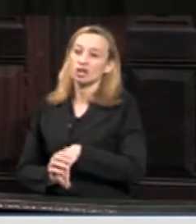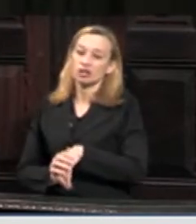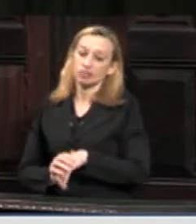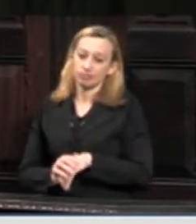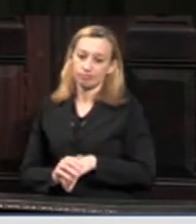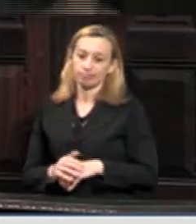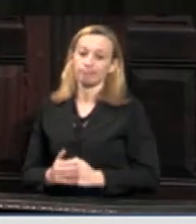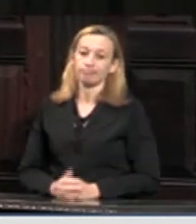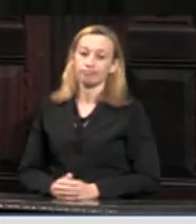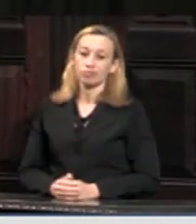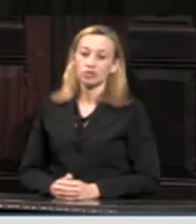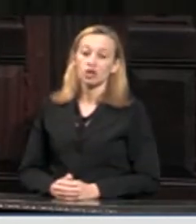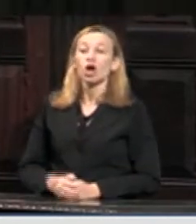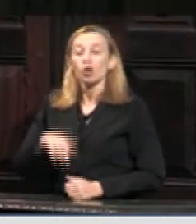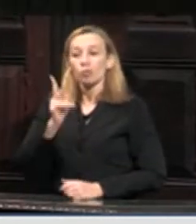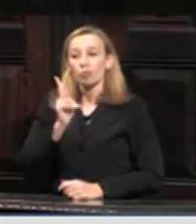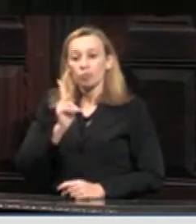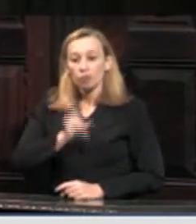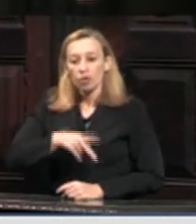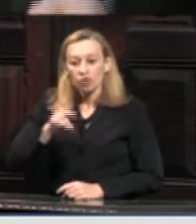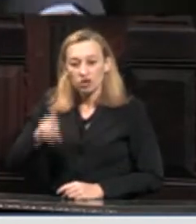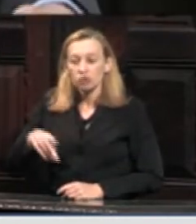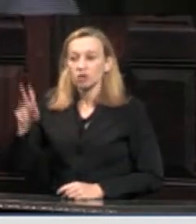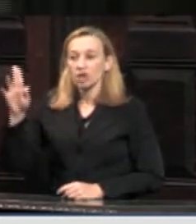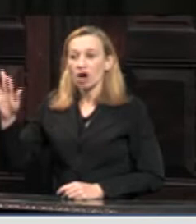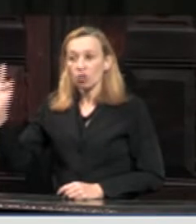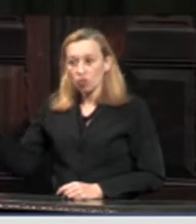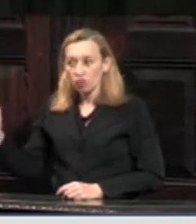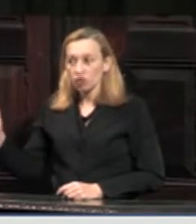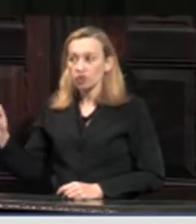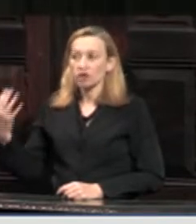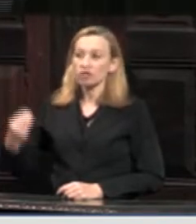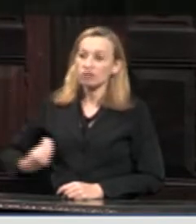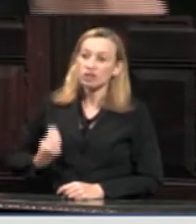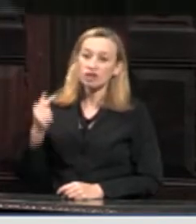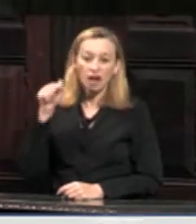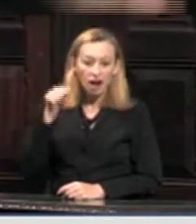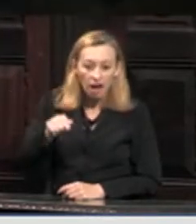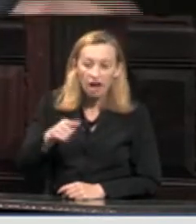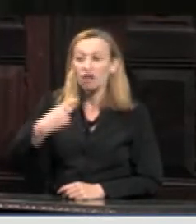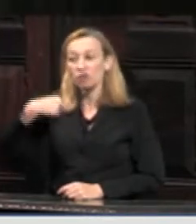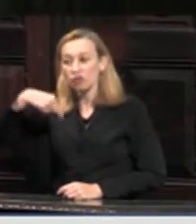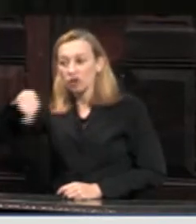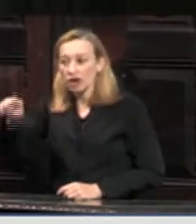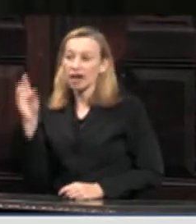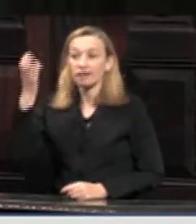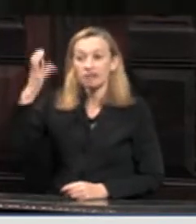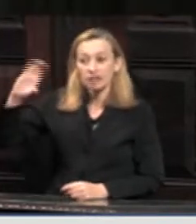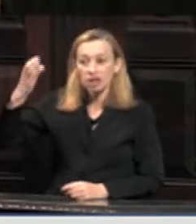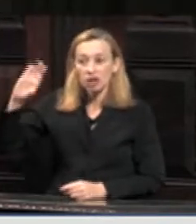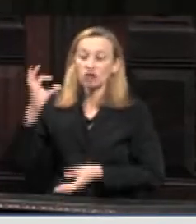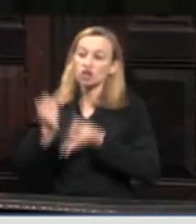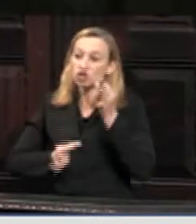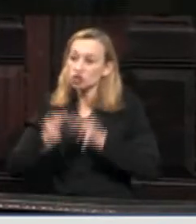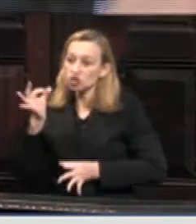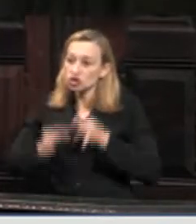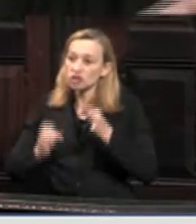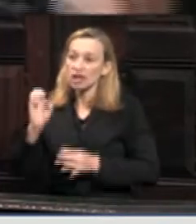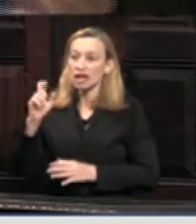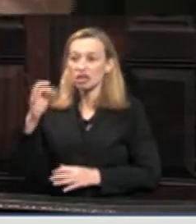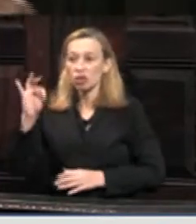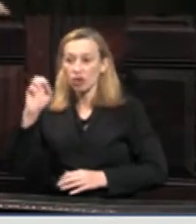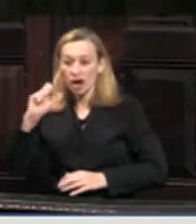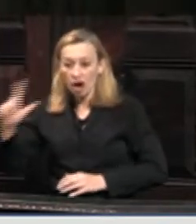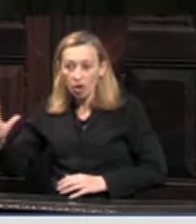acadêmica. Professores e alunos estiveram prontamente na Justiça Eleitoral em Niterói, procurando saber qual era o